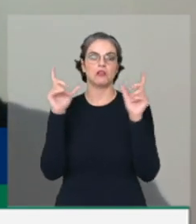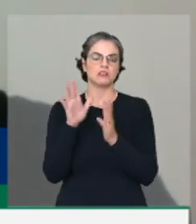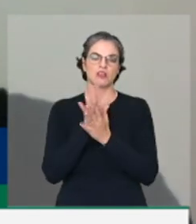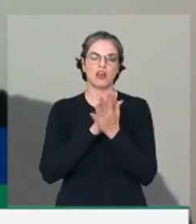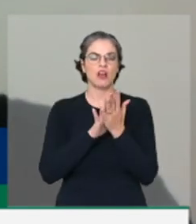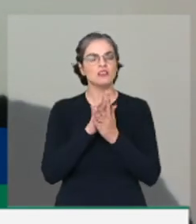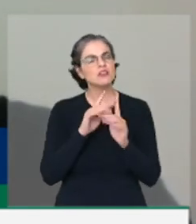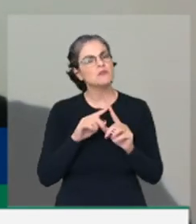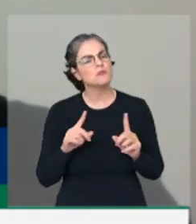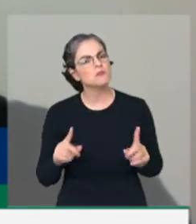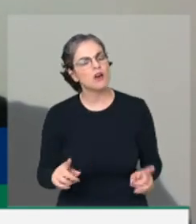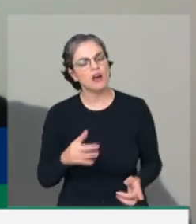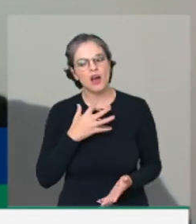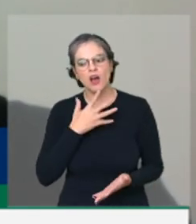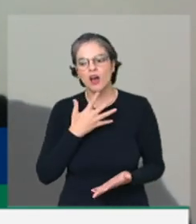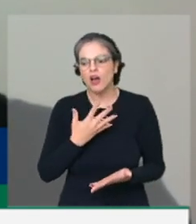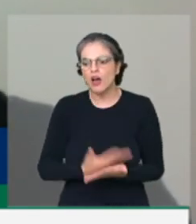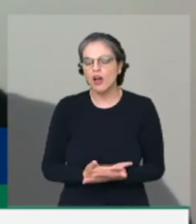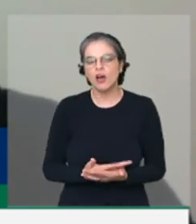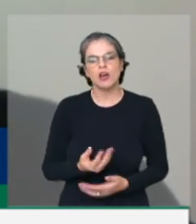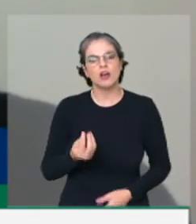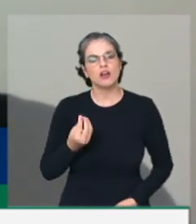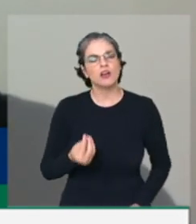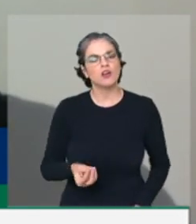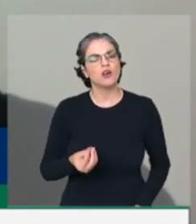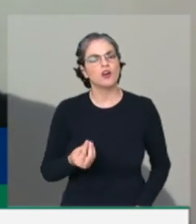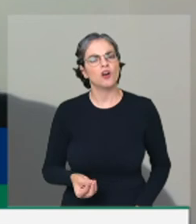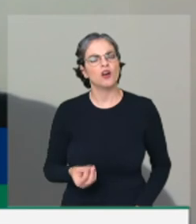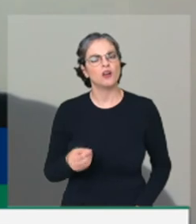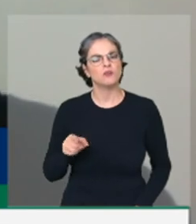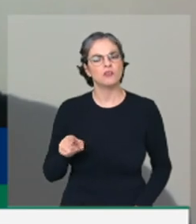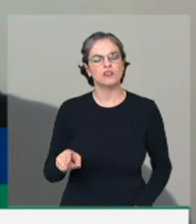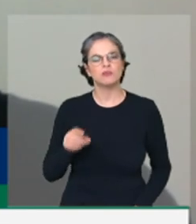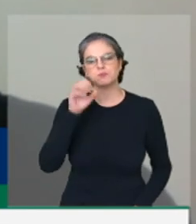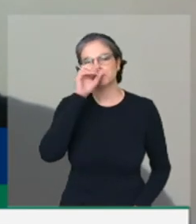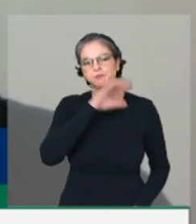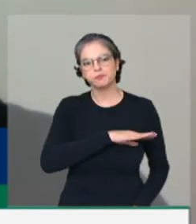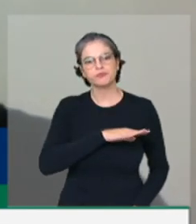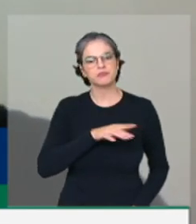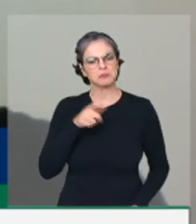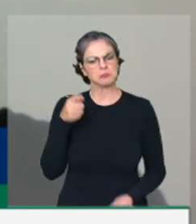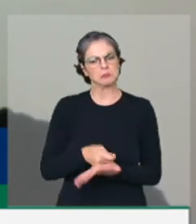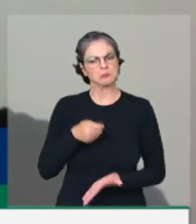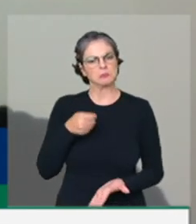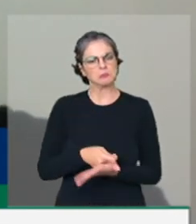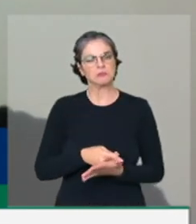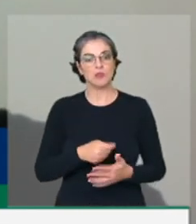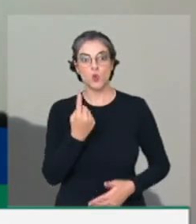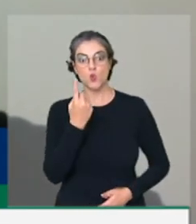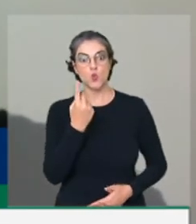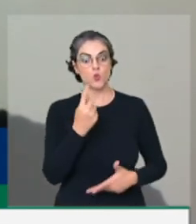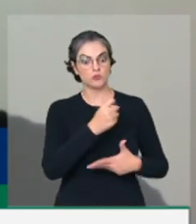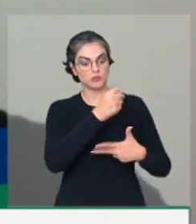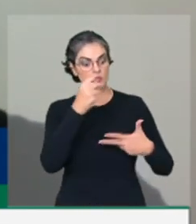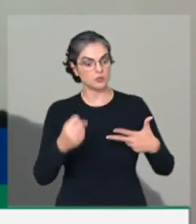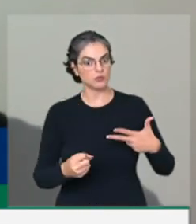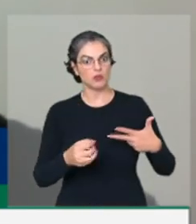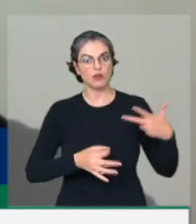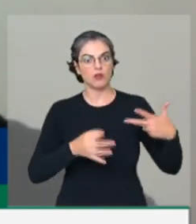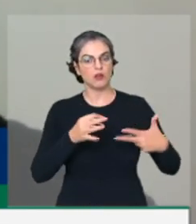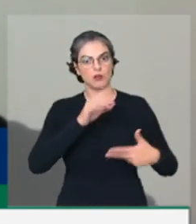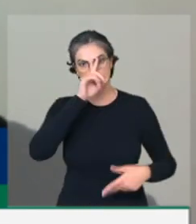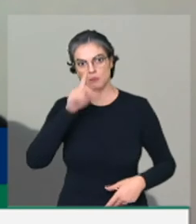Me impressiona, sim, o avanço para um totalitarismo de um dos poderes. Isso eu não posso admitir. Eu